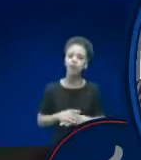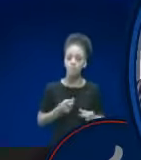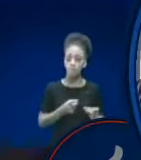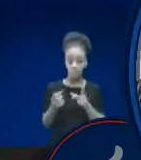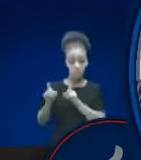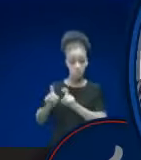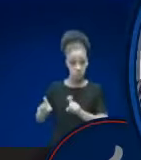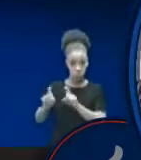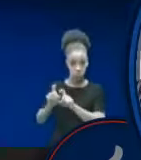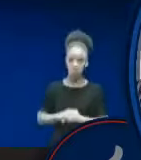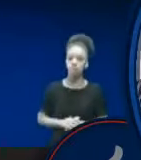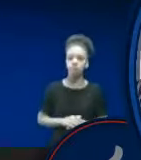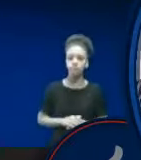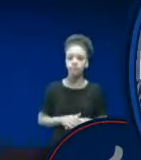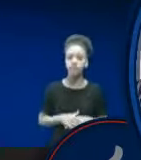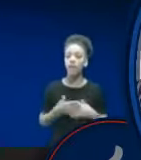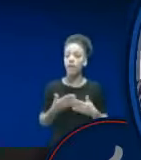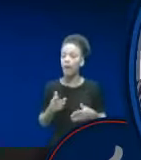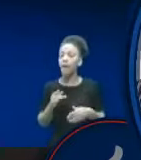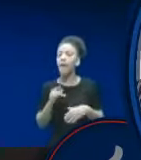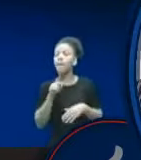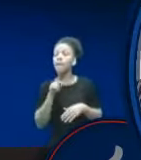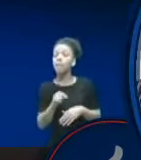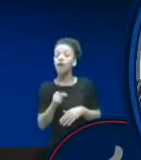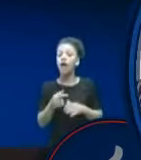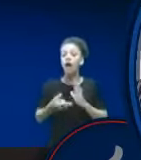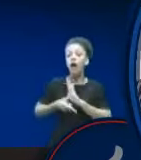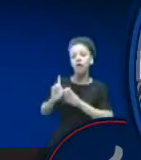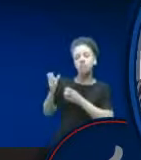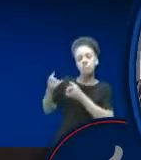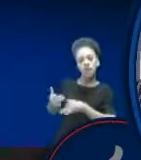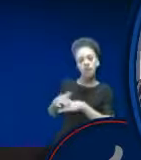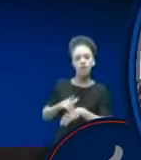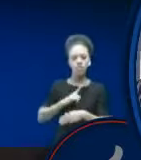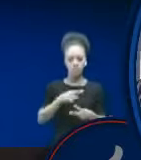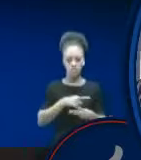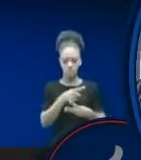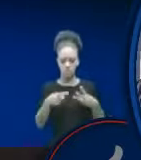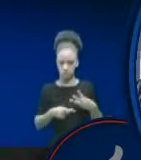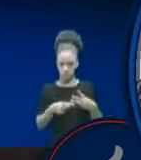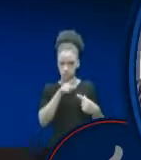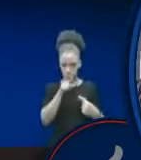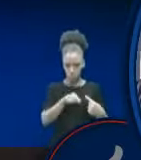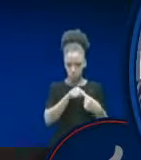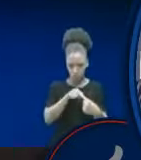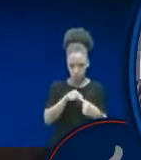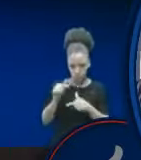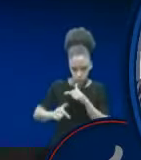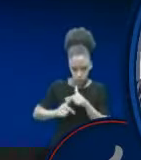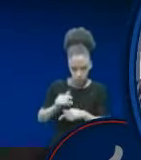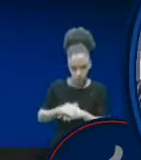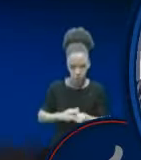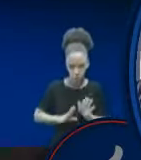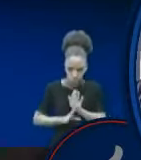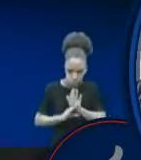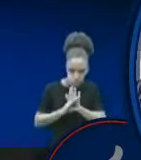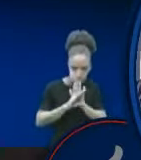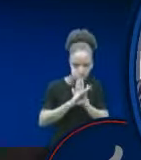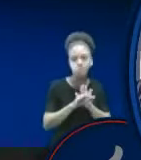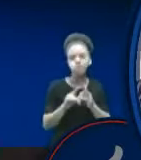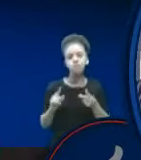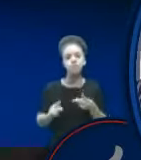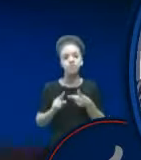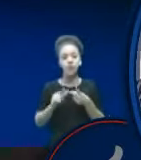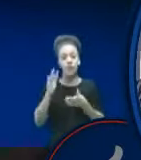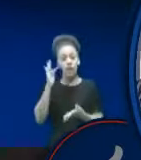value. Para isso, pessoal, como eu falei antes, nós temos aquelas três frentes de atuação: o crescimento da base ativa,